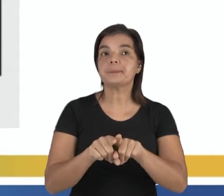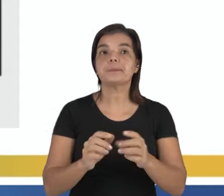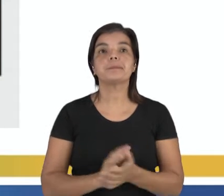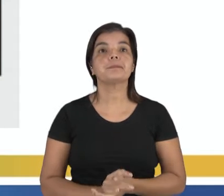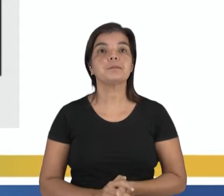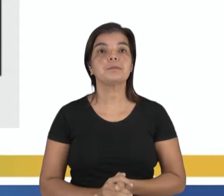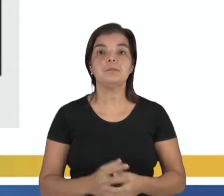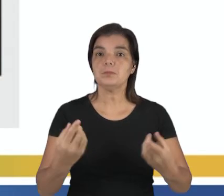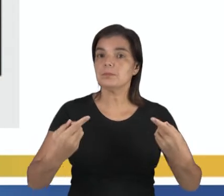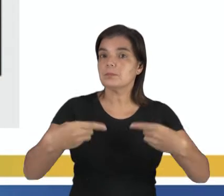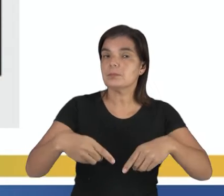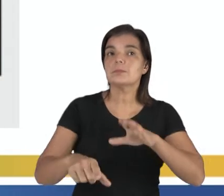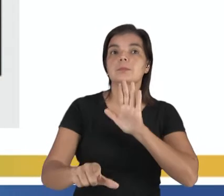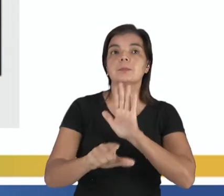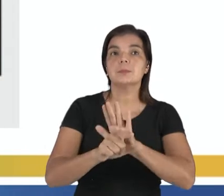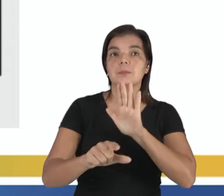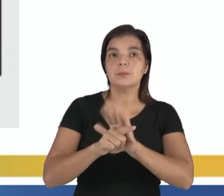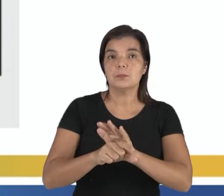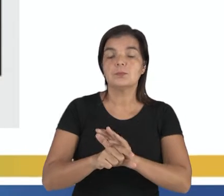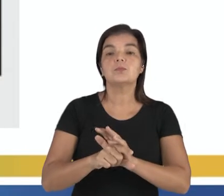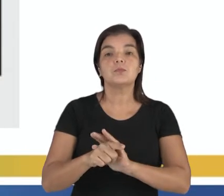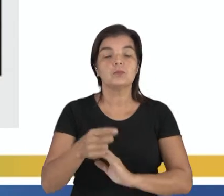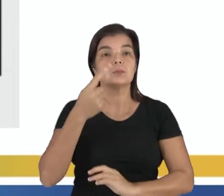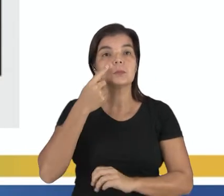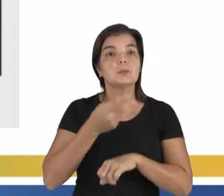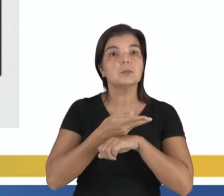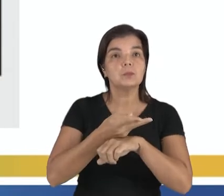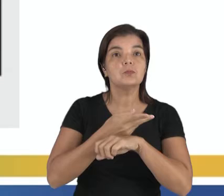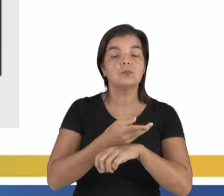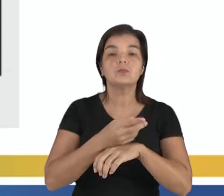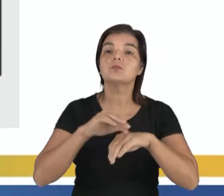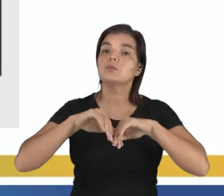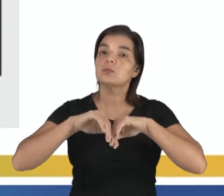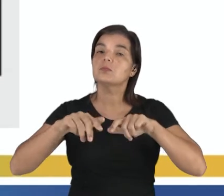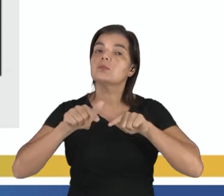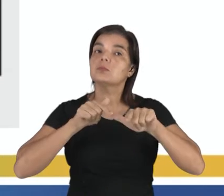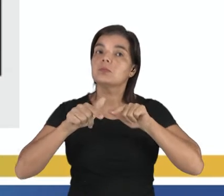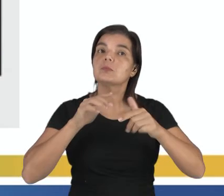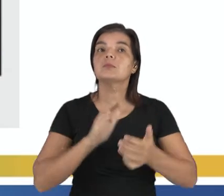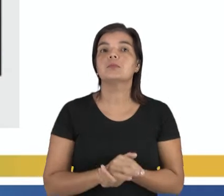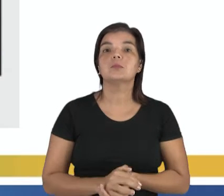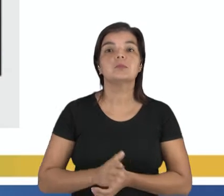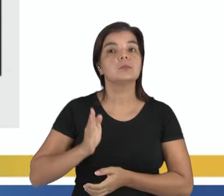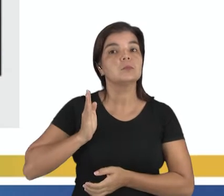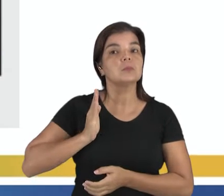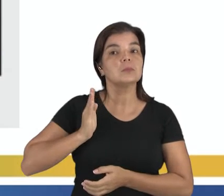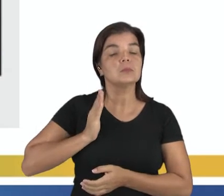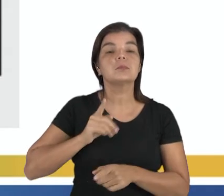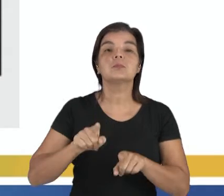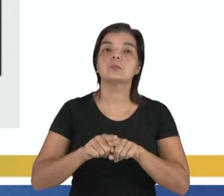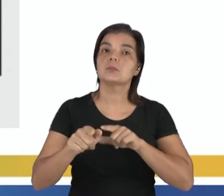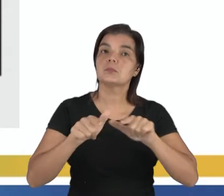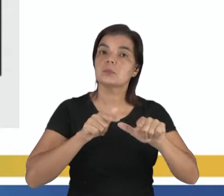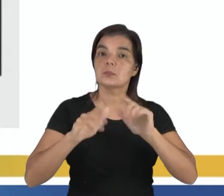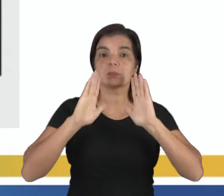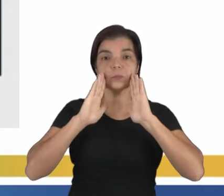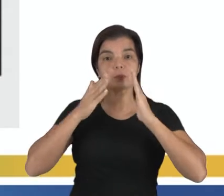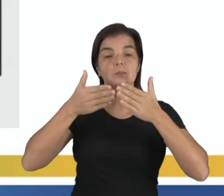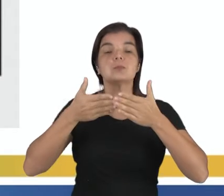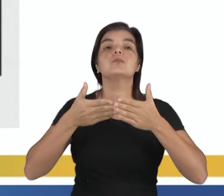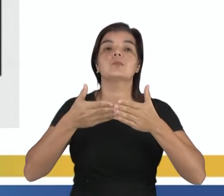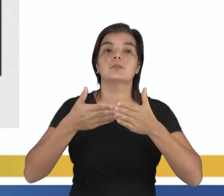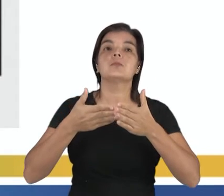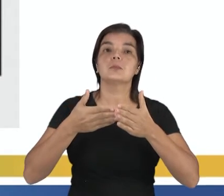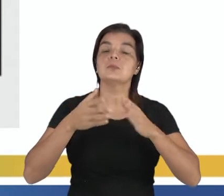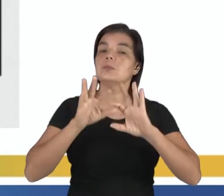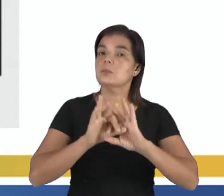livre concorrência, a lei da oferta e da procura, a divisão do trabalho, né? Riqueza atrelada também aí ao